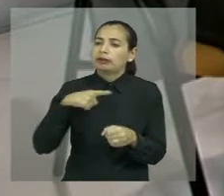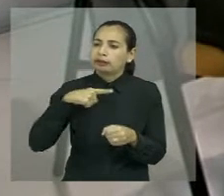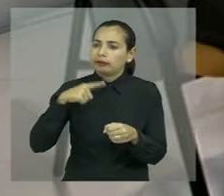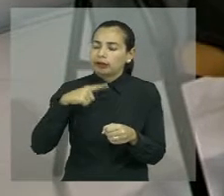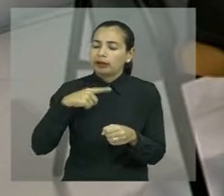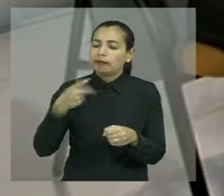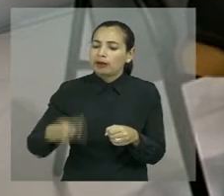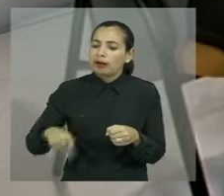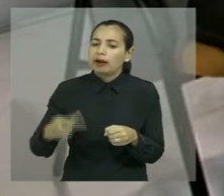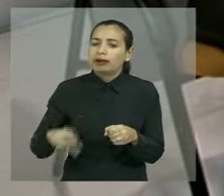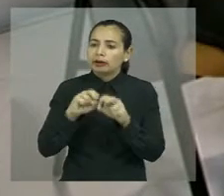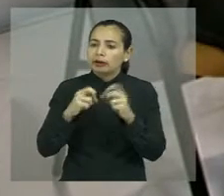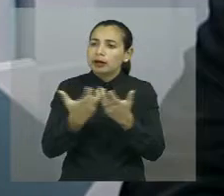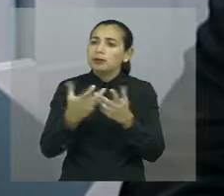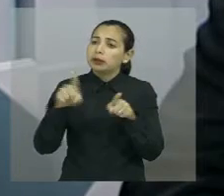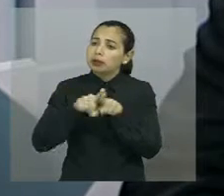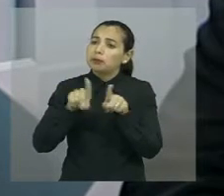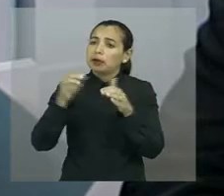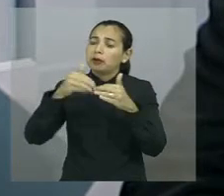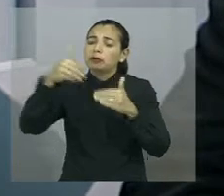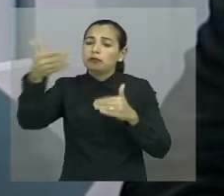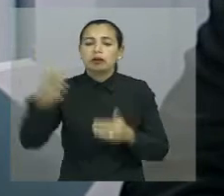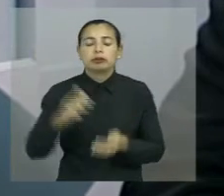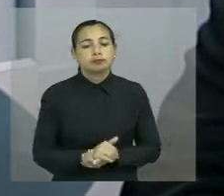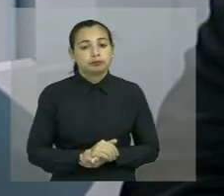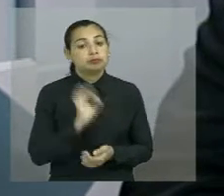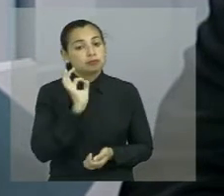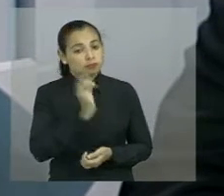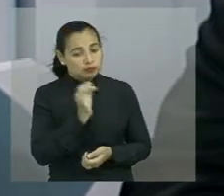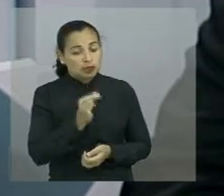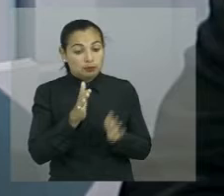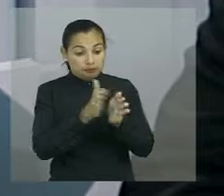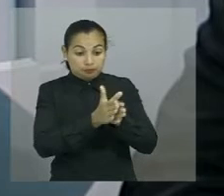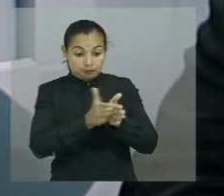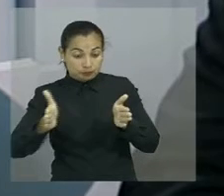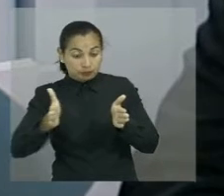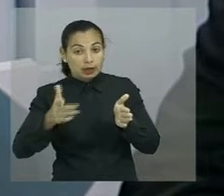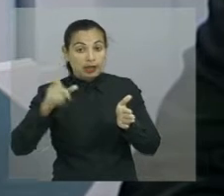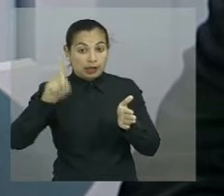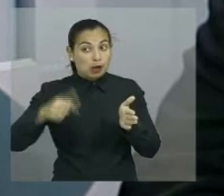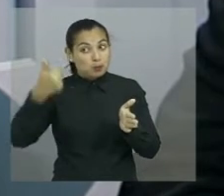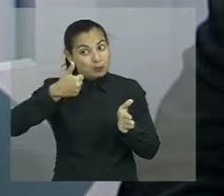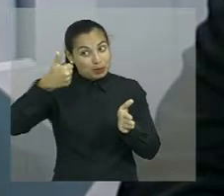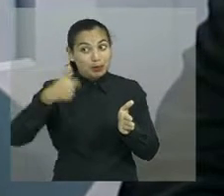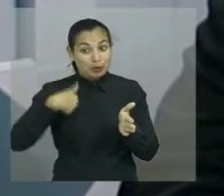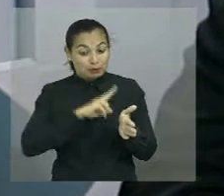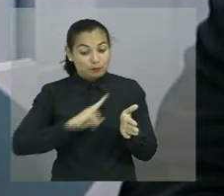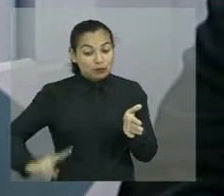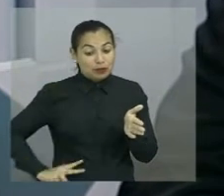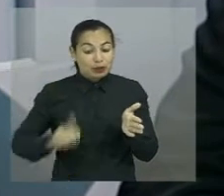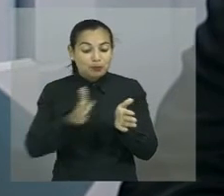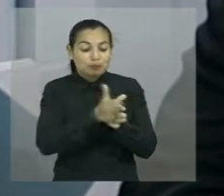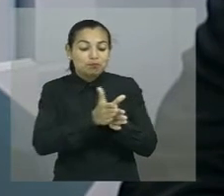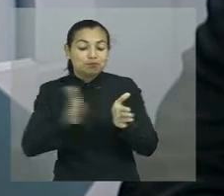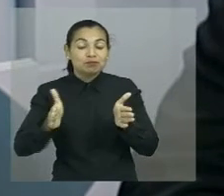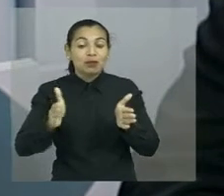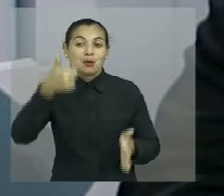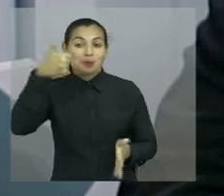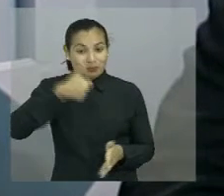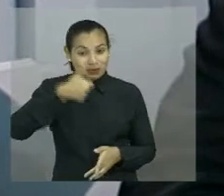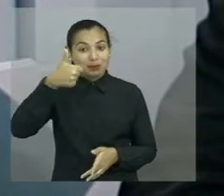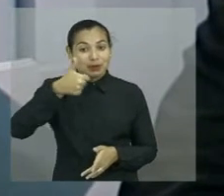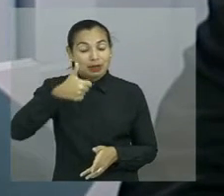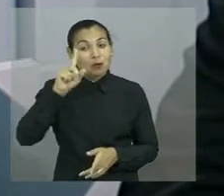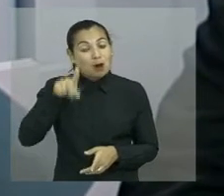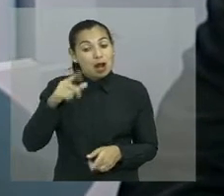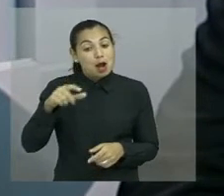podem acontecer. Exato, né? Ao longo deste nosso mandato ainda, eu sou vereador de primeiro mandato. Está no primeiro ano. Estou no